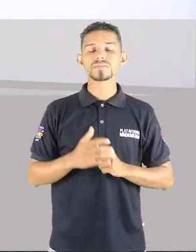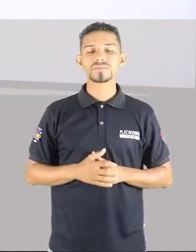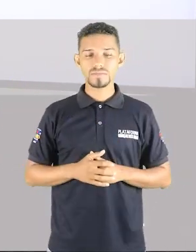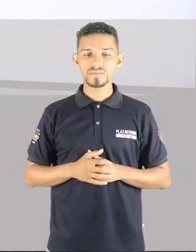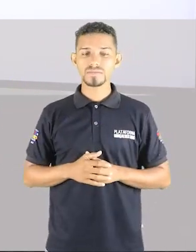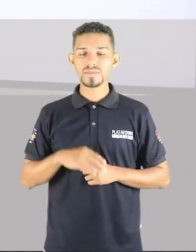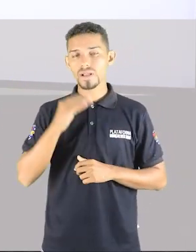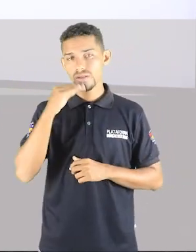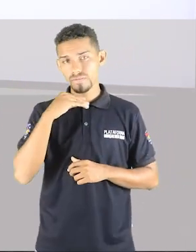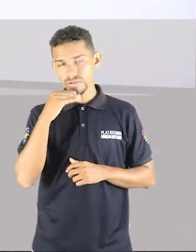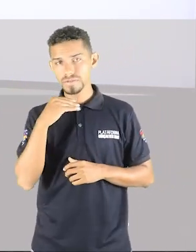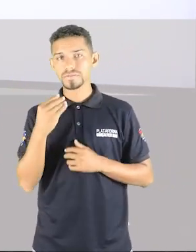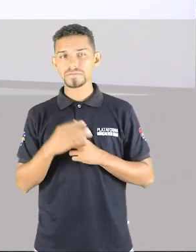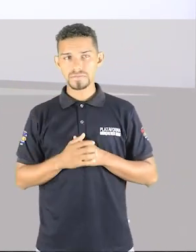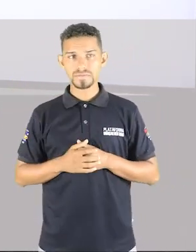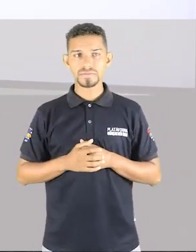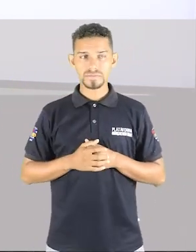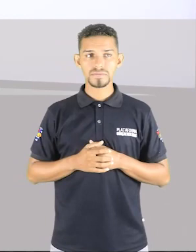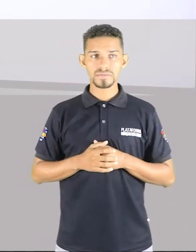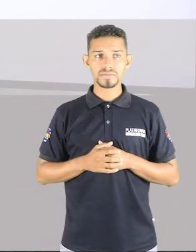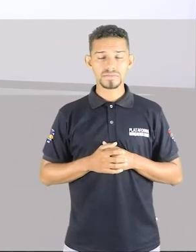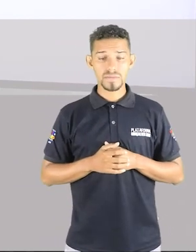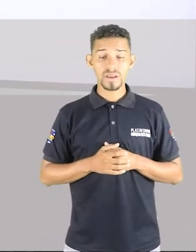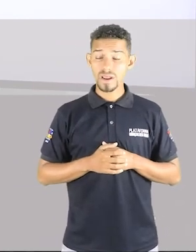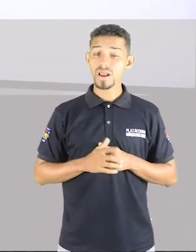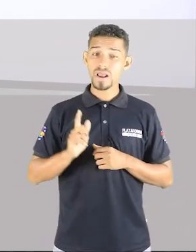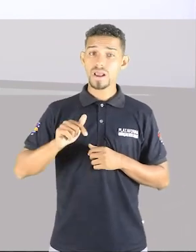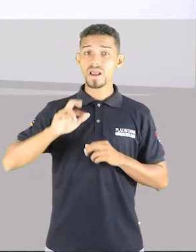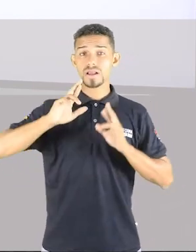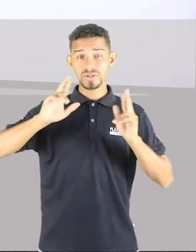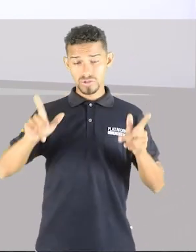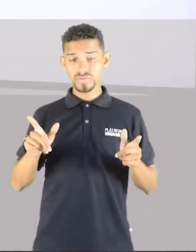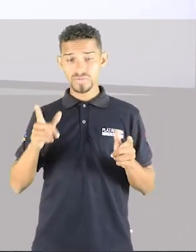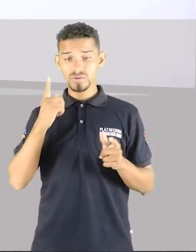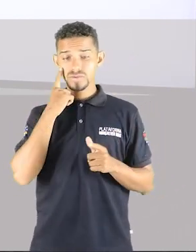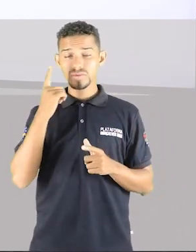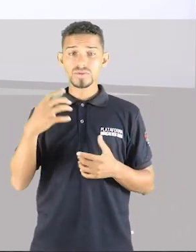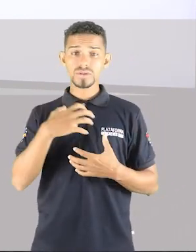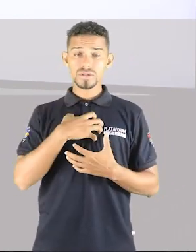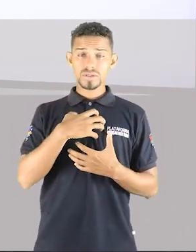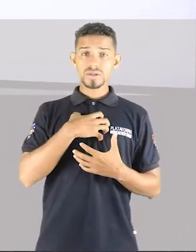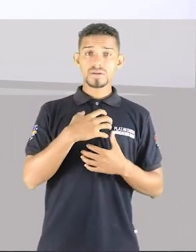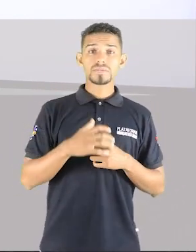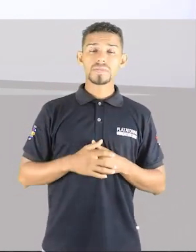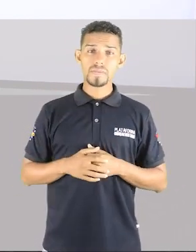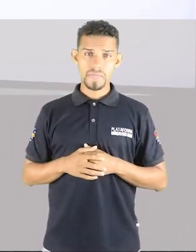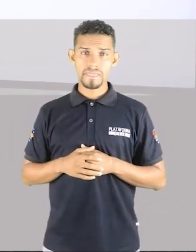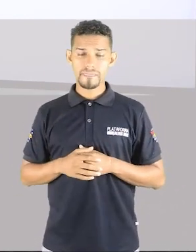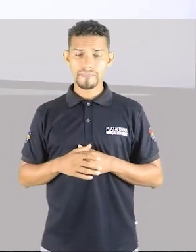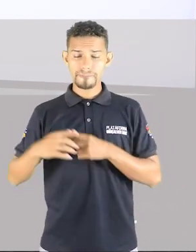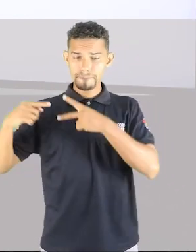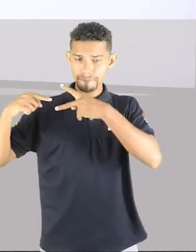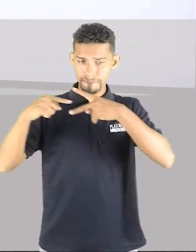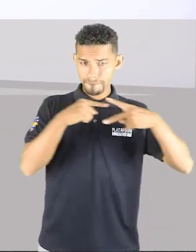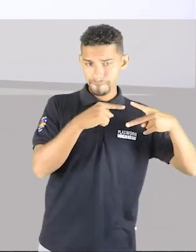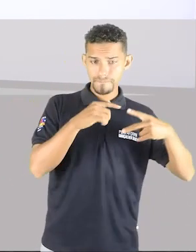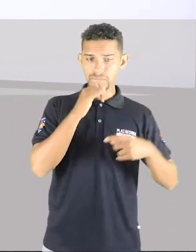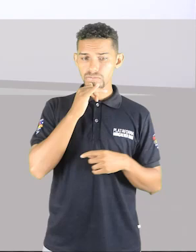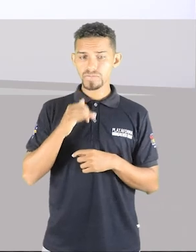saem fraquinhos tá Então essa é a diferença tá no sentido da corrente que no